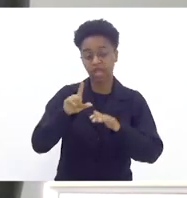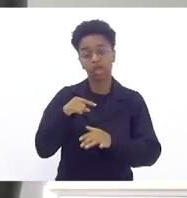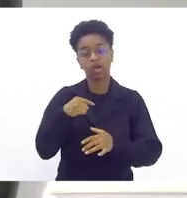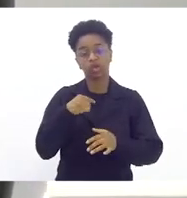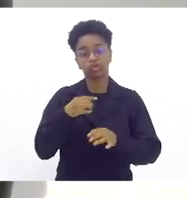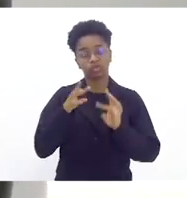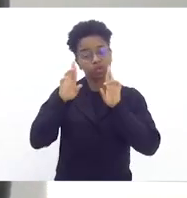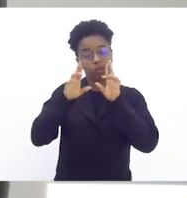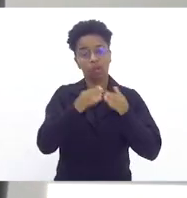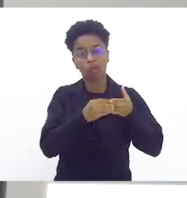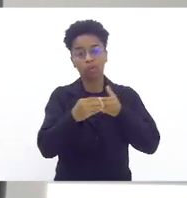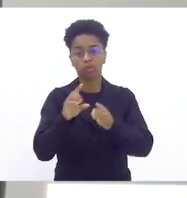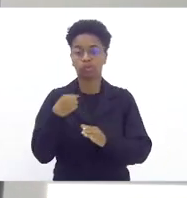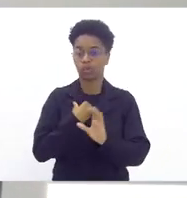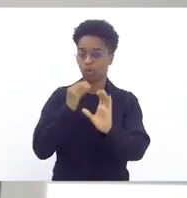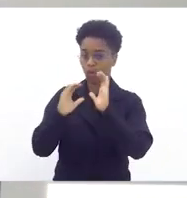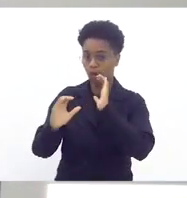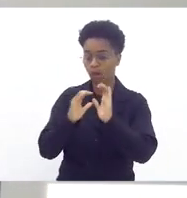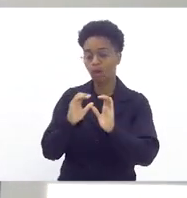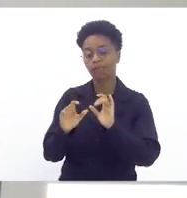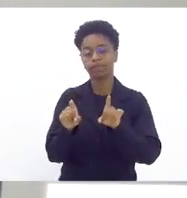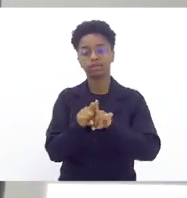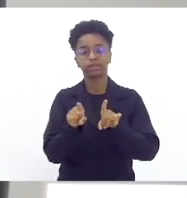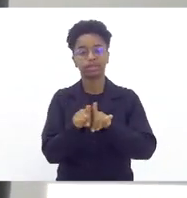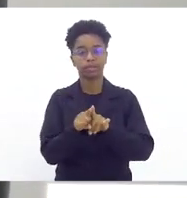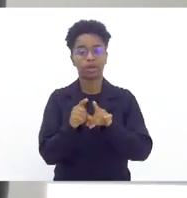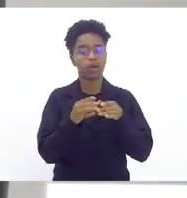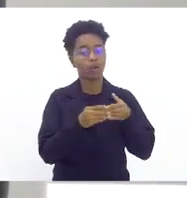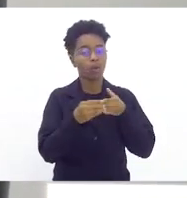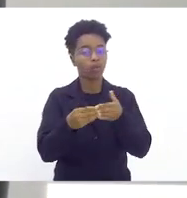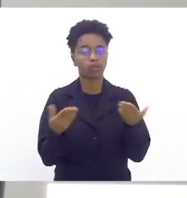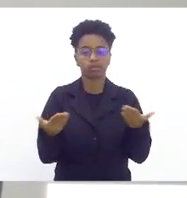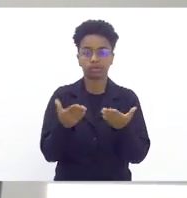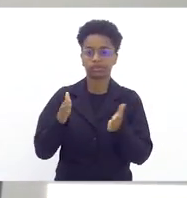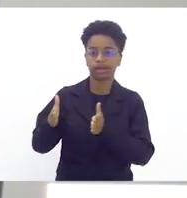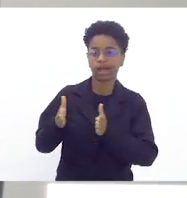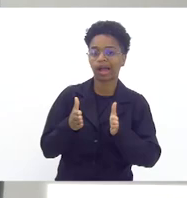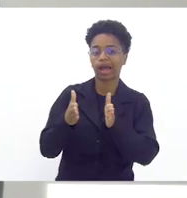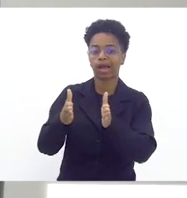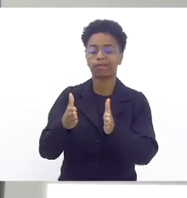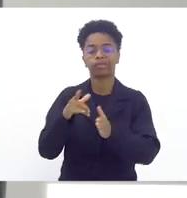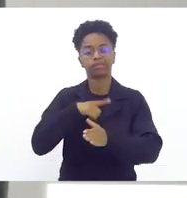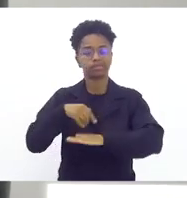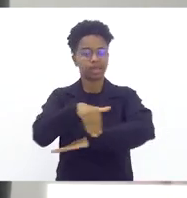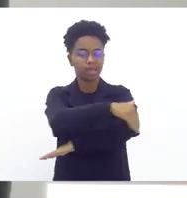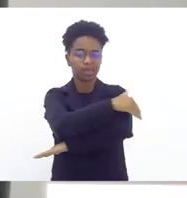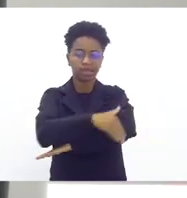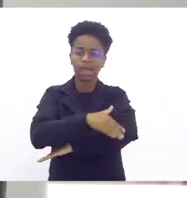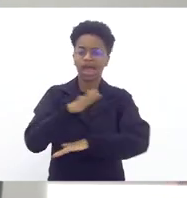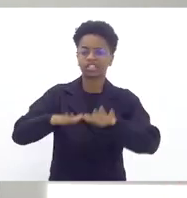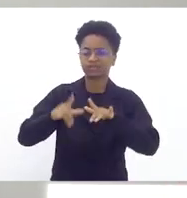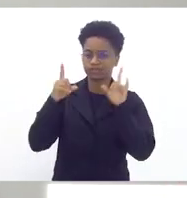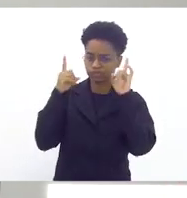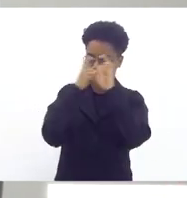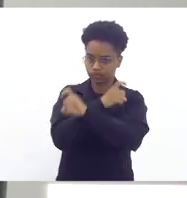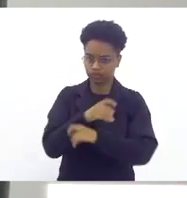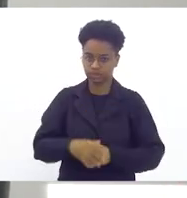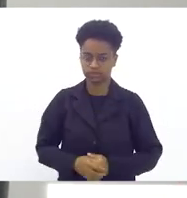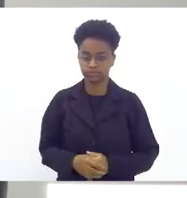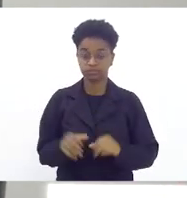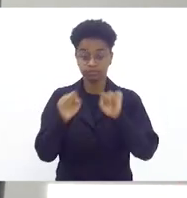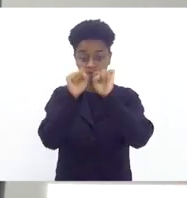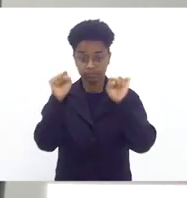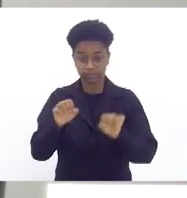comunicação e que ele conduza essa nossa caminhada nessas encruzilhadas tão áridas. O sistema de